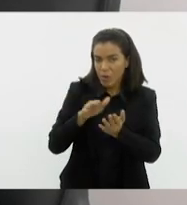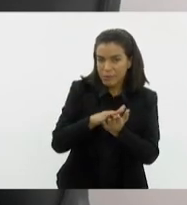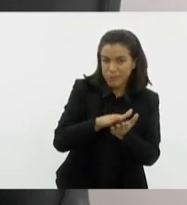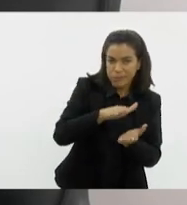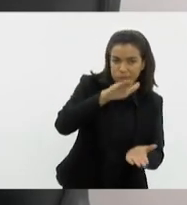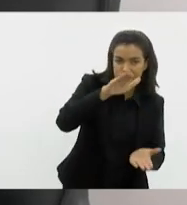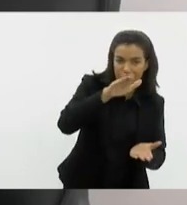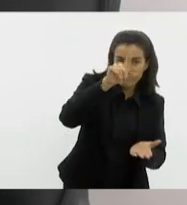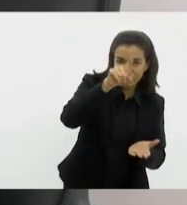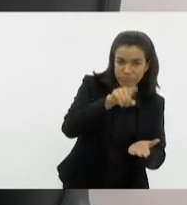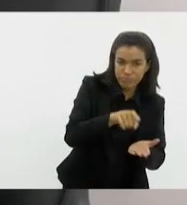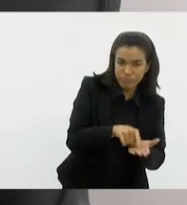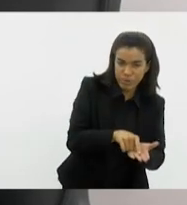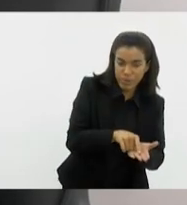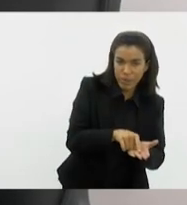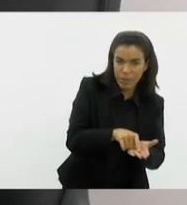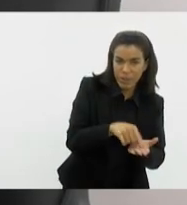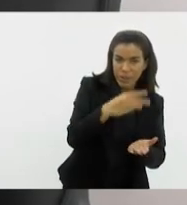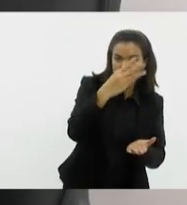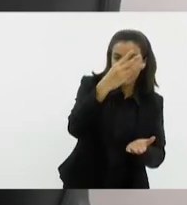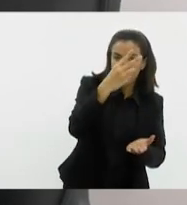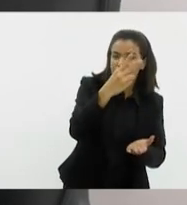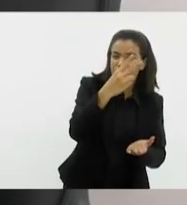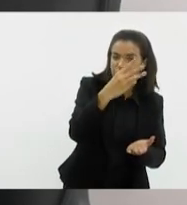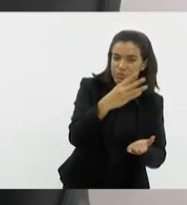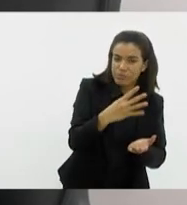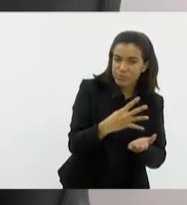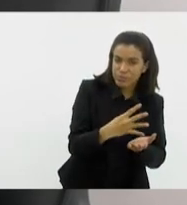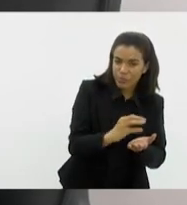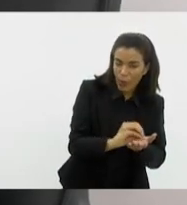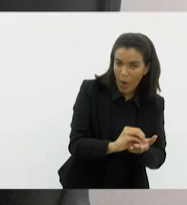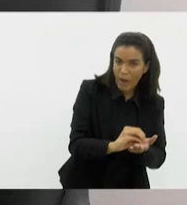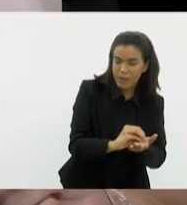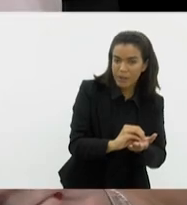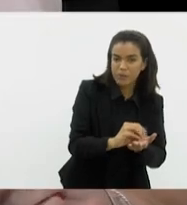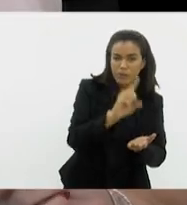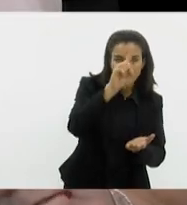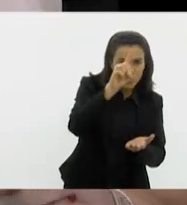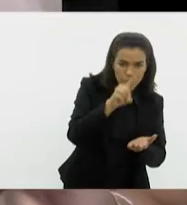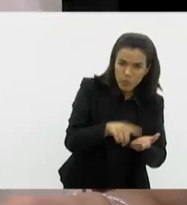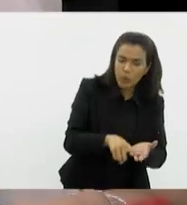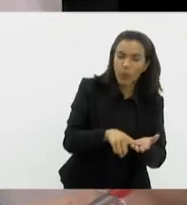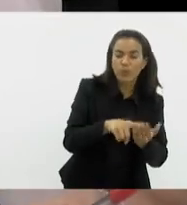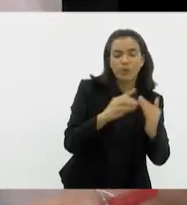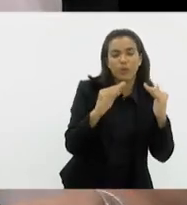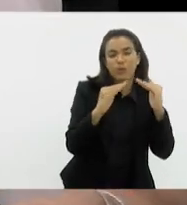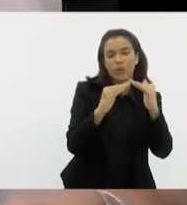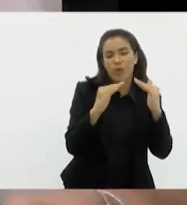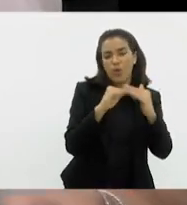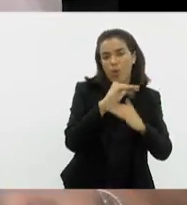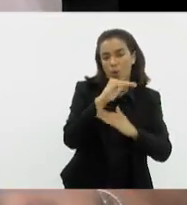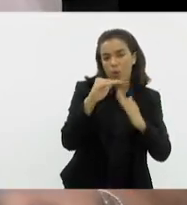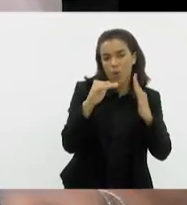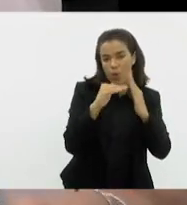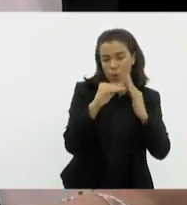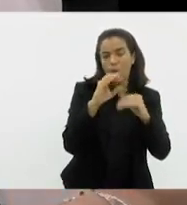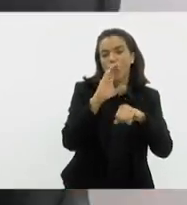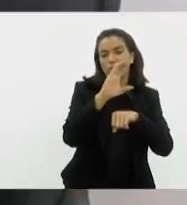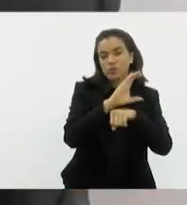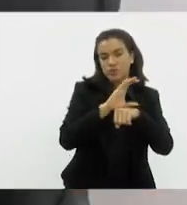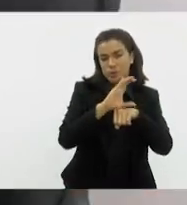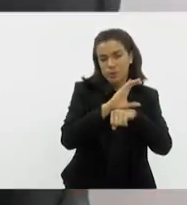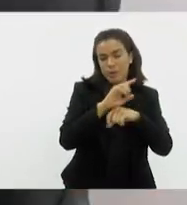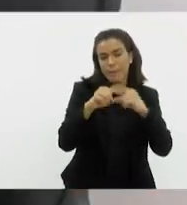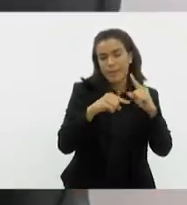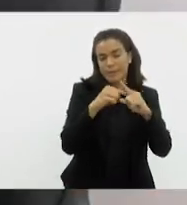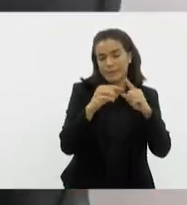não ser que algum colega aqui queira, sim, discutir especialmente algum dos projetos. E todos são constitucionalidade com emenda. É isso que eu dizia, todos os pareceres são